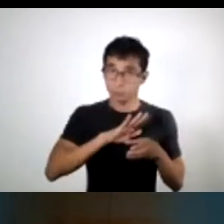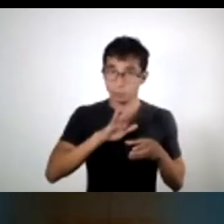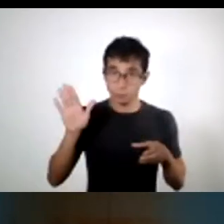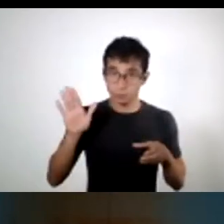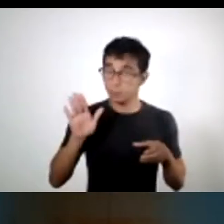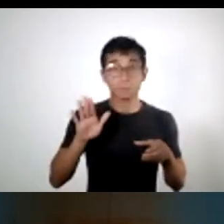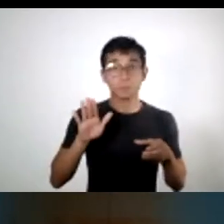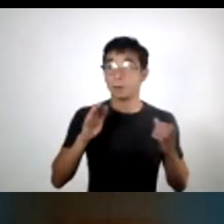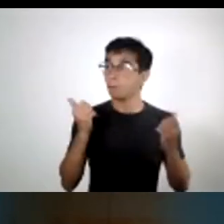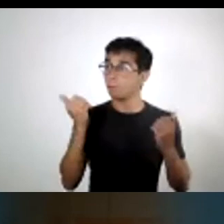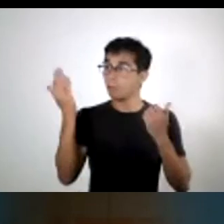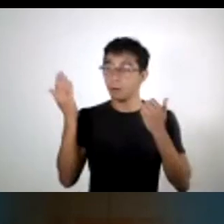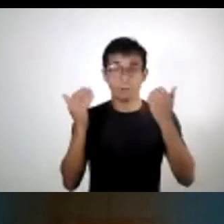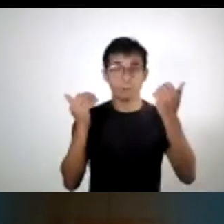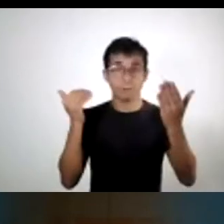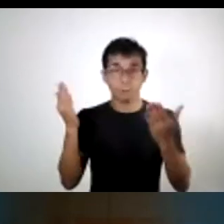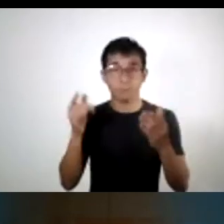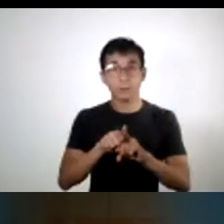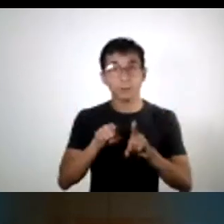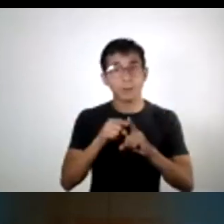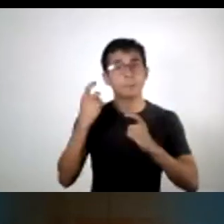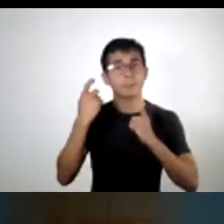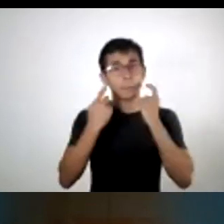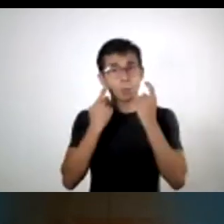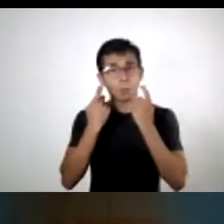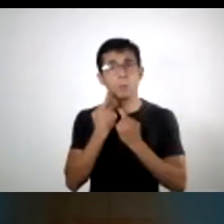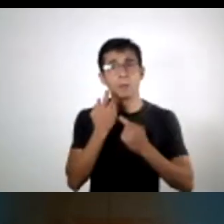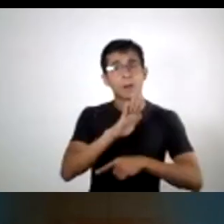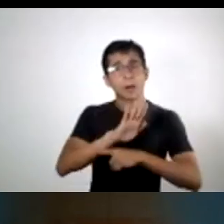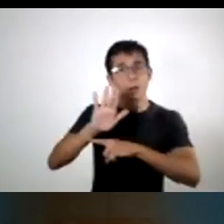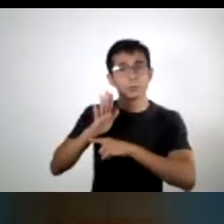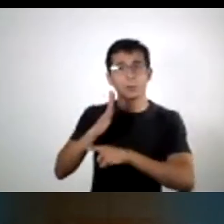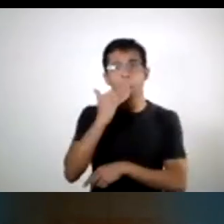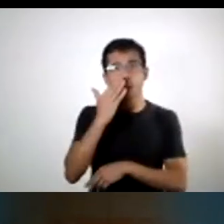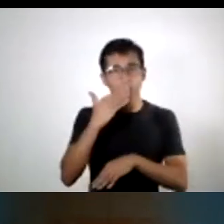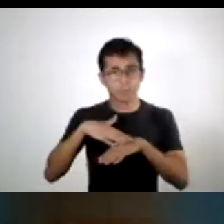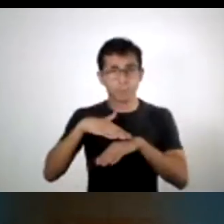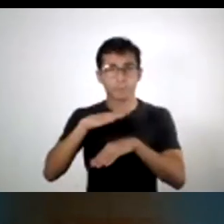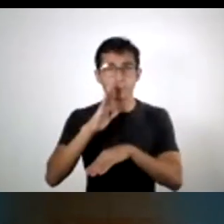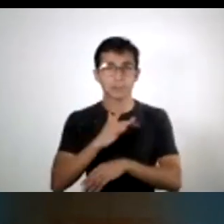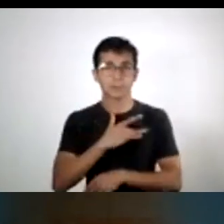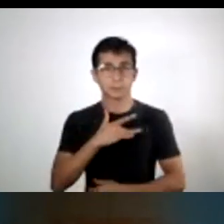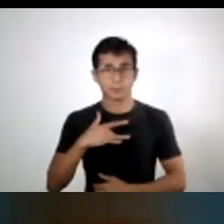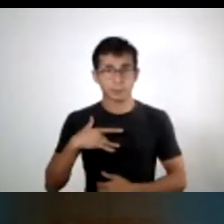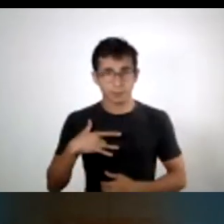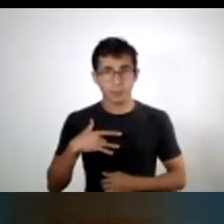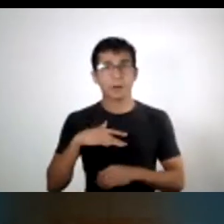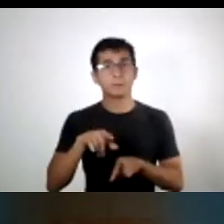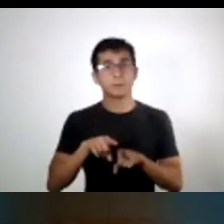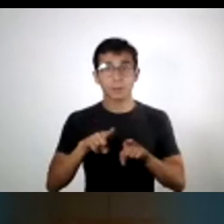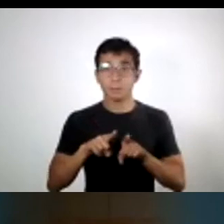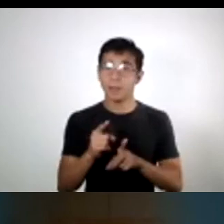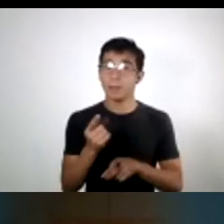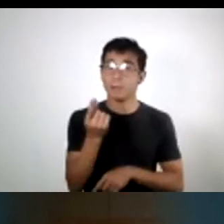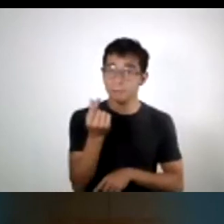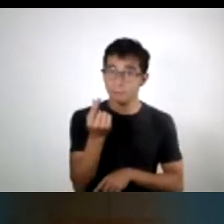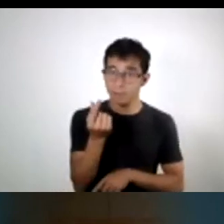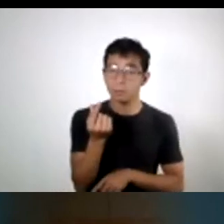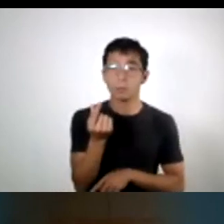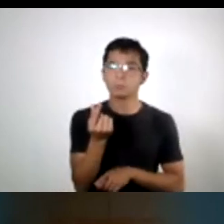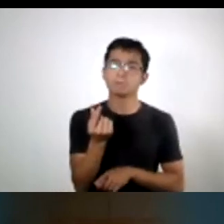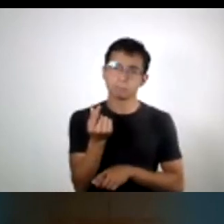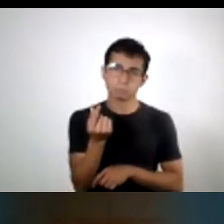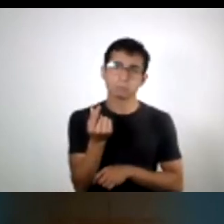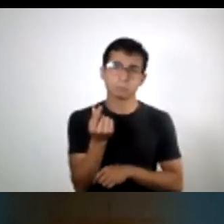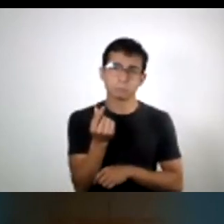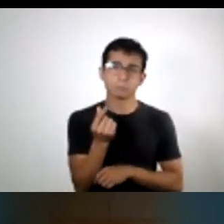com que essa alimentação seja saudável e seja um preço que as pessoas, né, se a